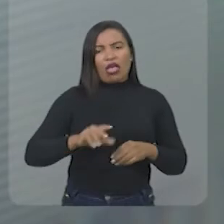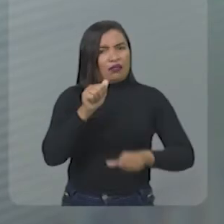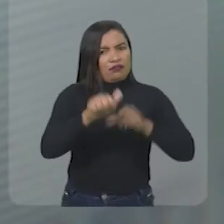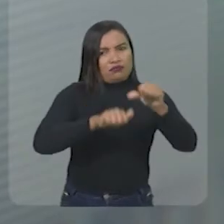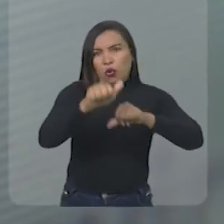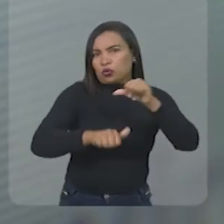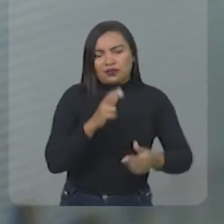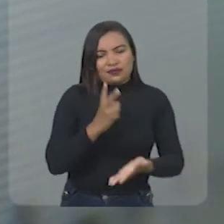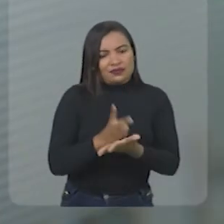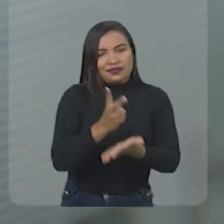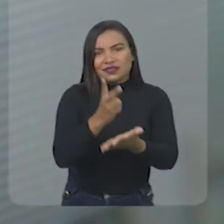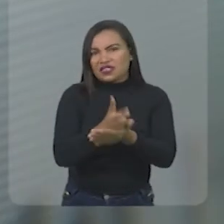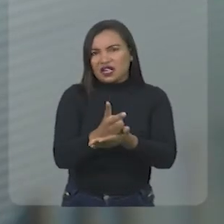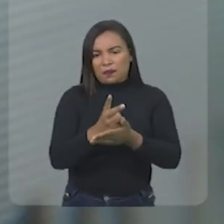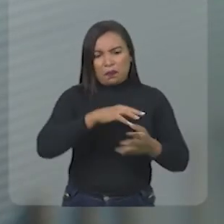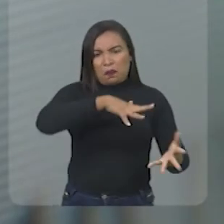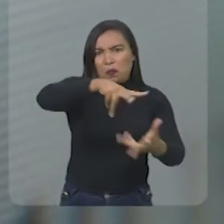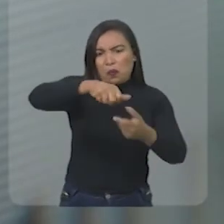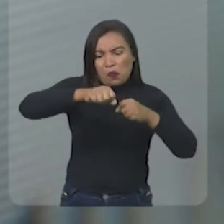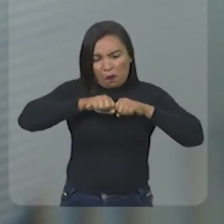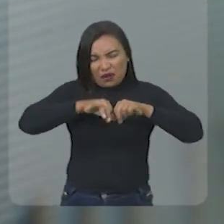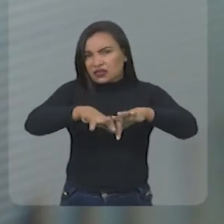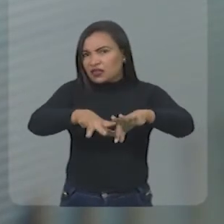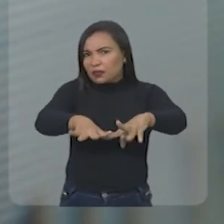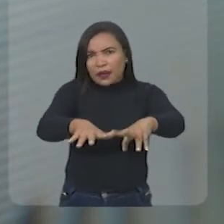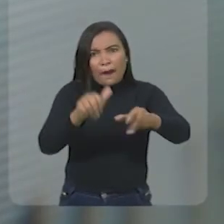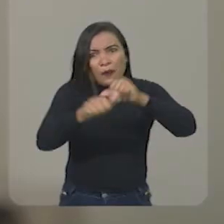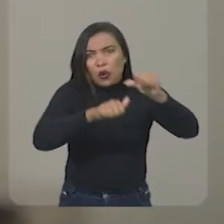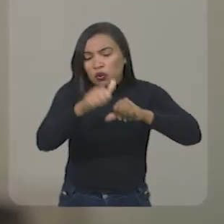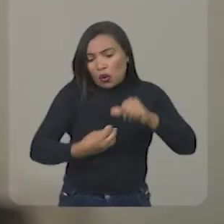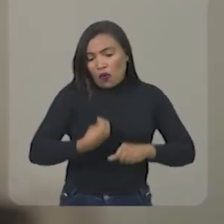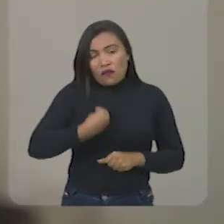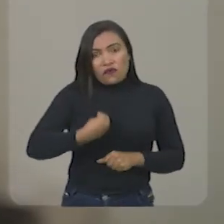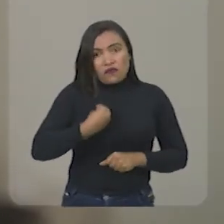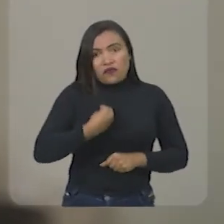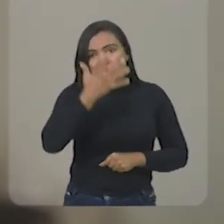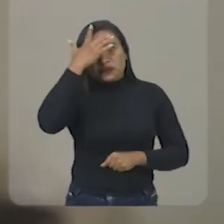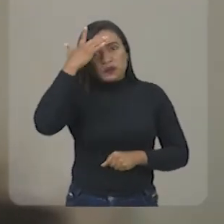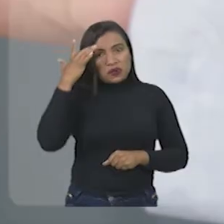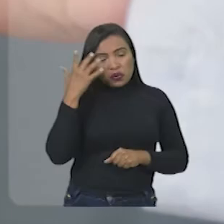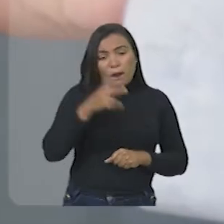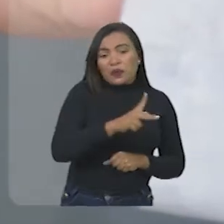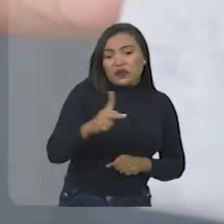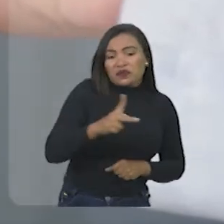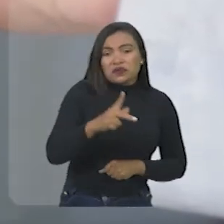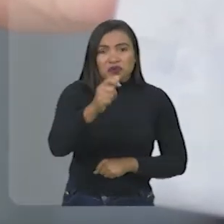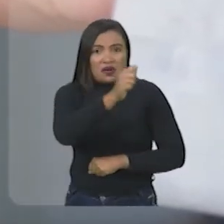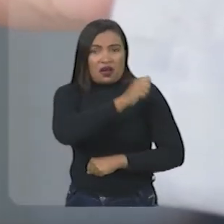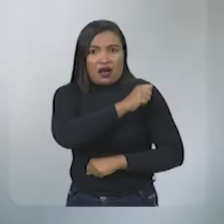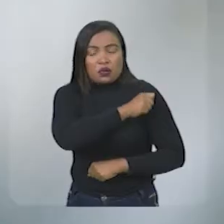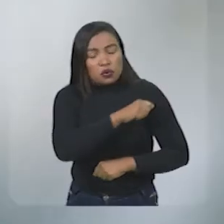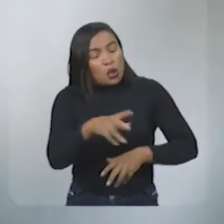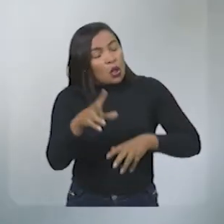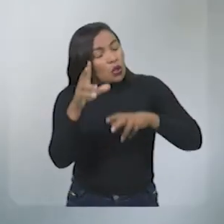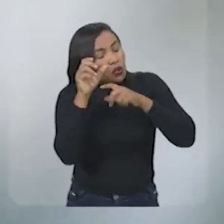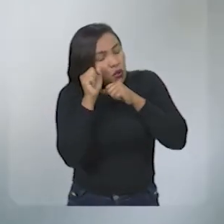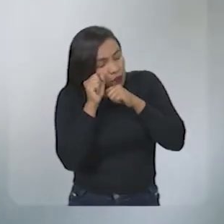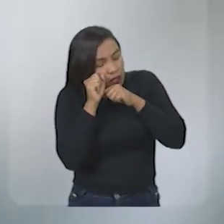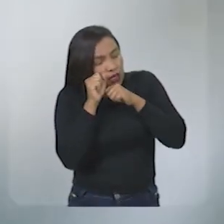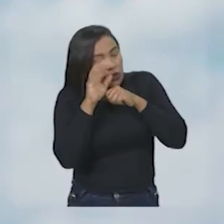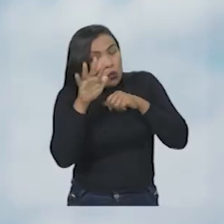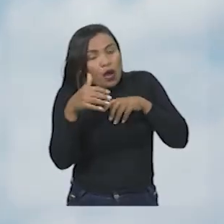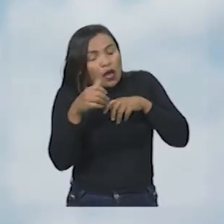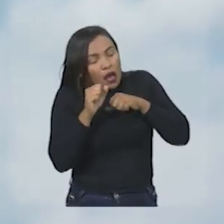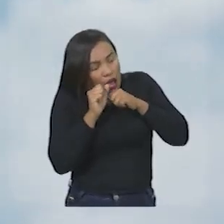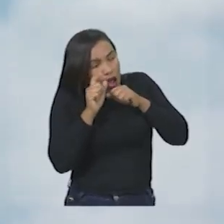constantemente. A pandemia alterou a vida de milhões de pessoas. Professores e alunos dormiram em um mundo e acordaram em